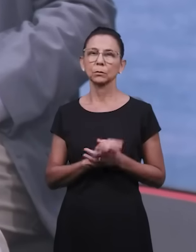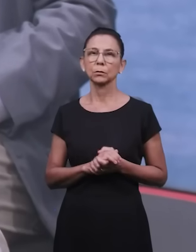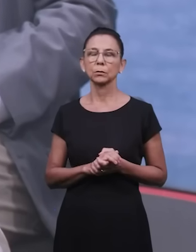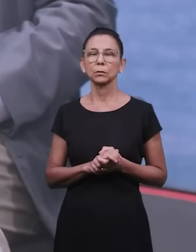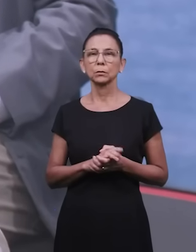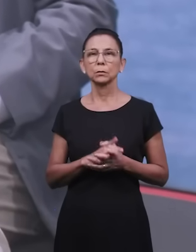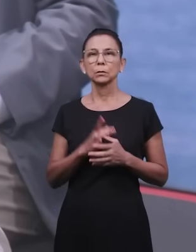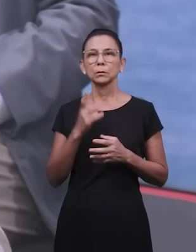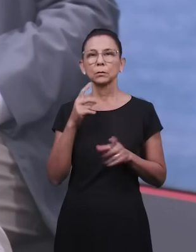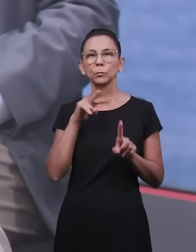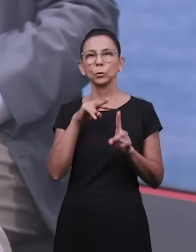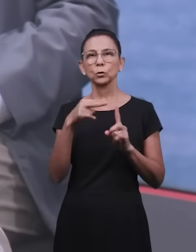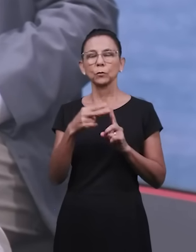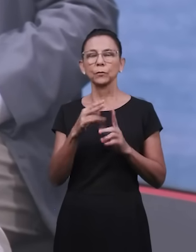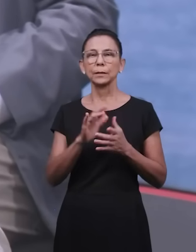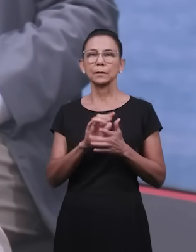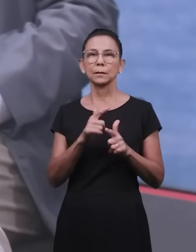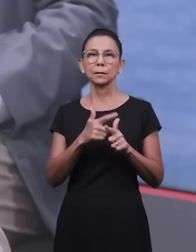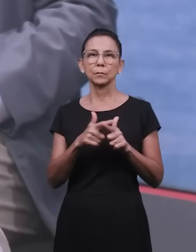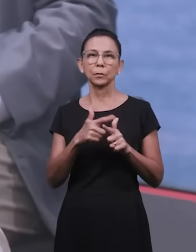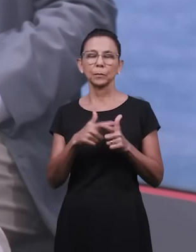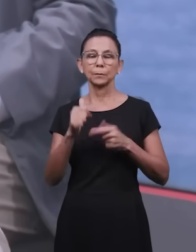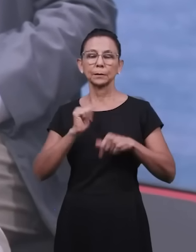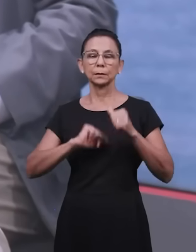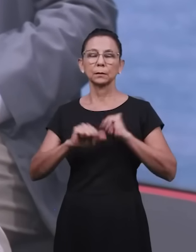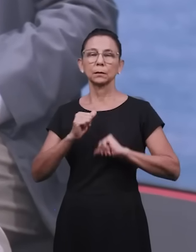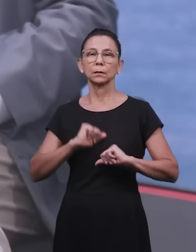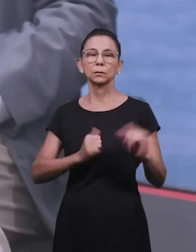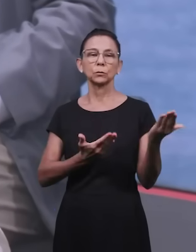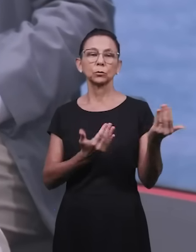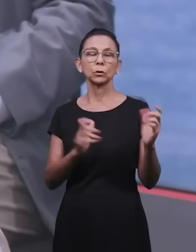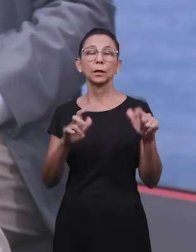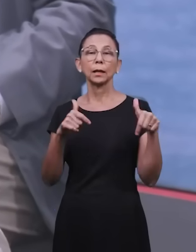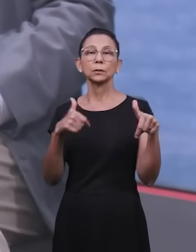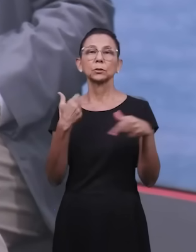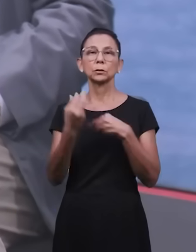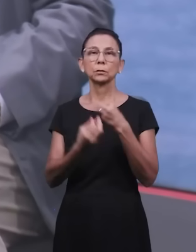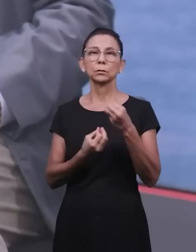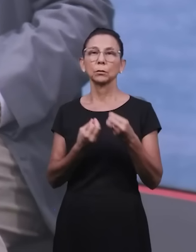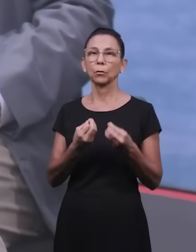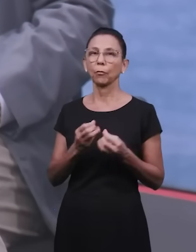né, diante de um quadro de ansiedade, o que o jovem deve fazer?